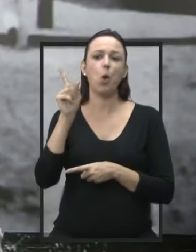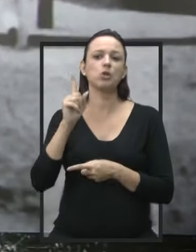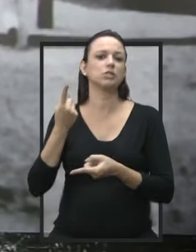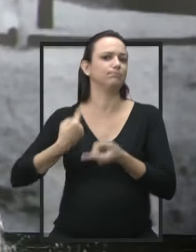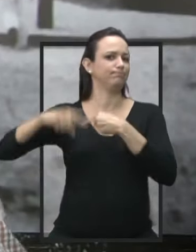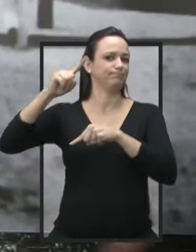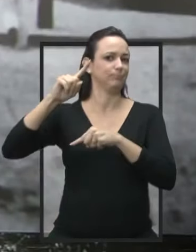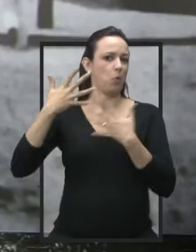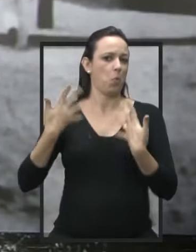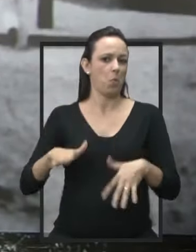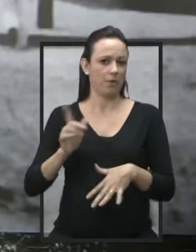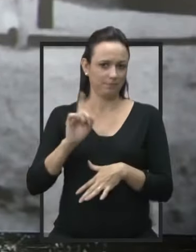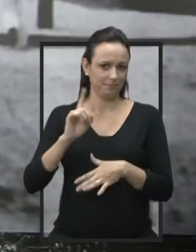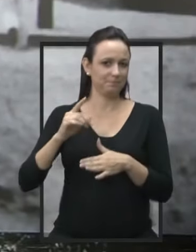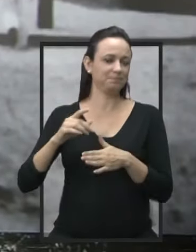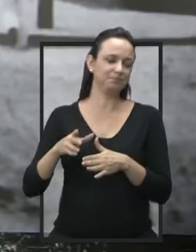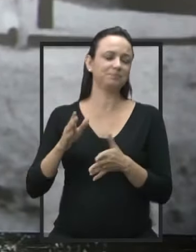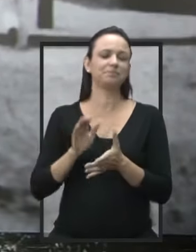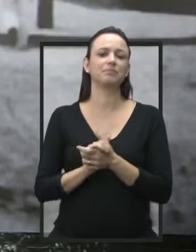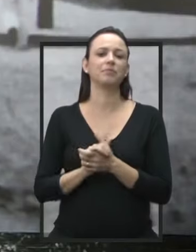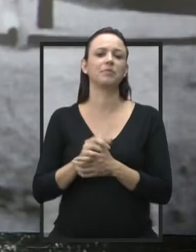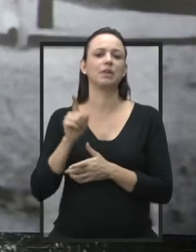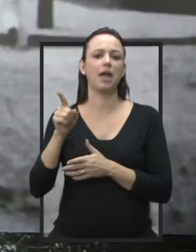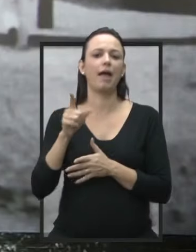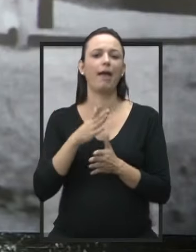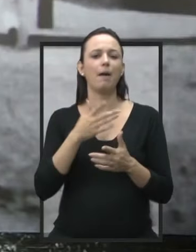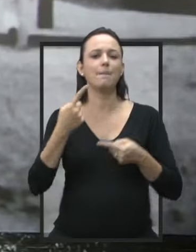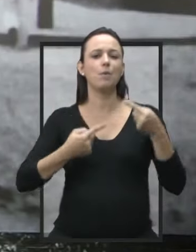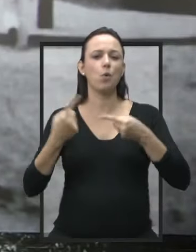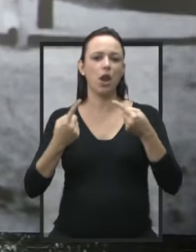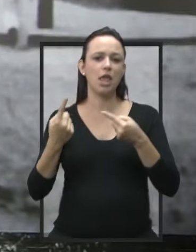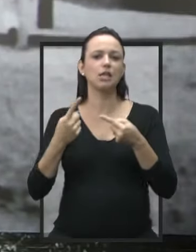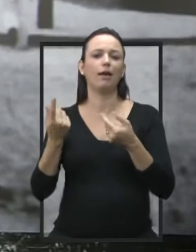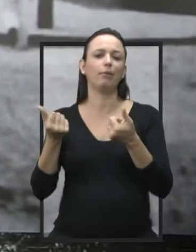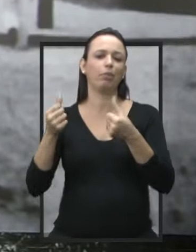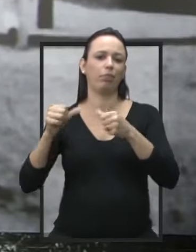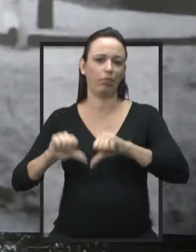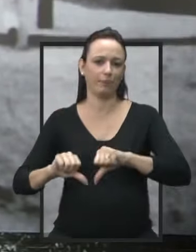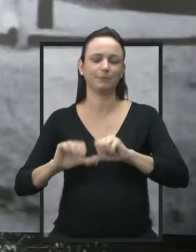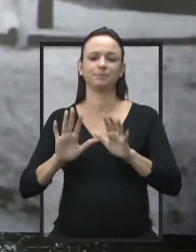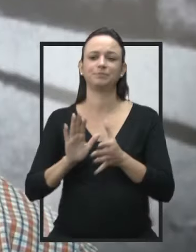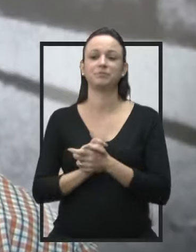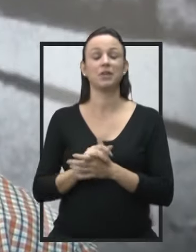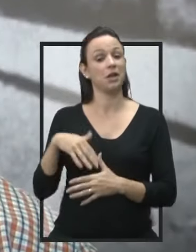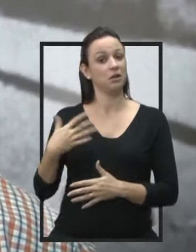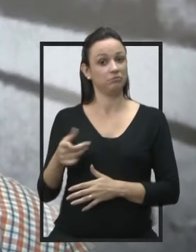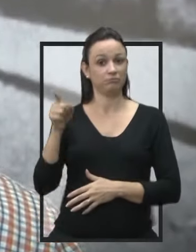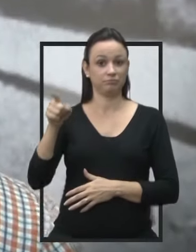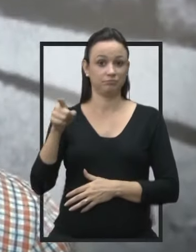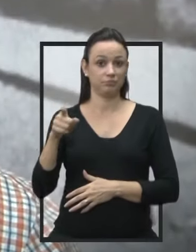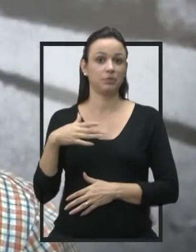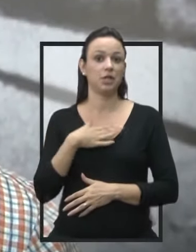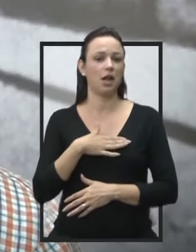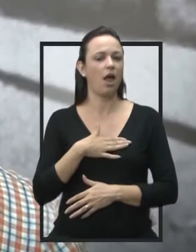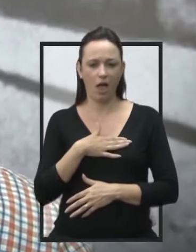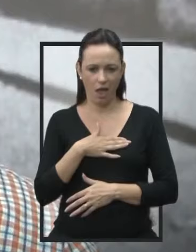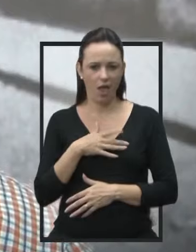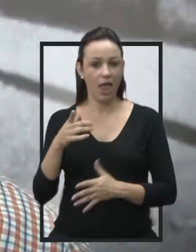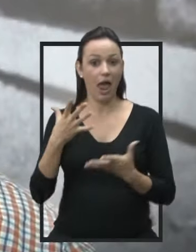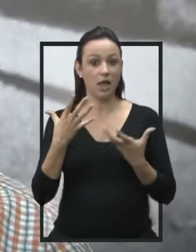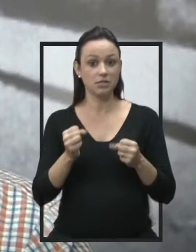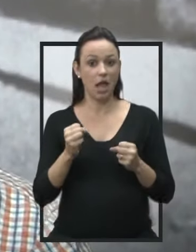ter sucesso, como todos os antecessores, e assim a carreira política dele ia estar questionada. E ele, como gostava numa